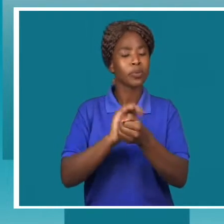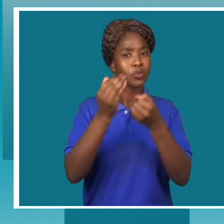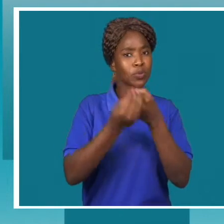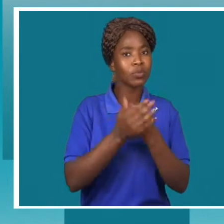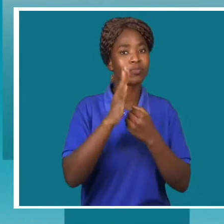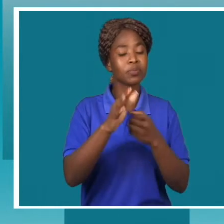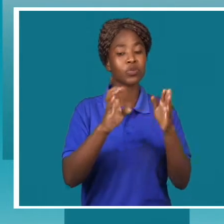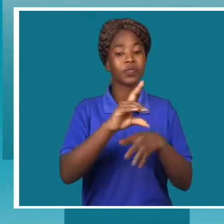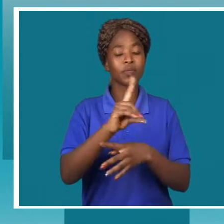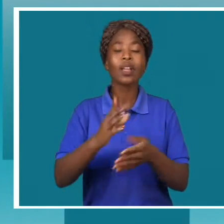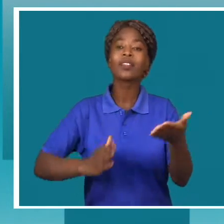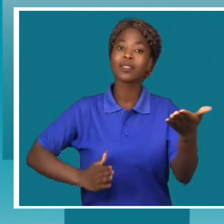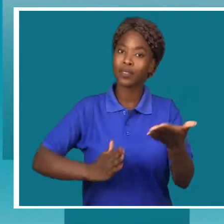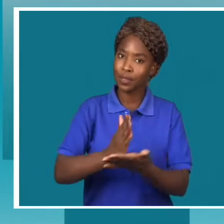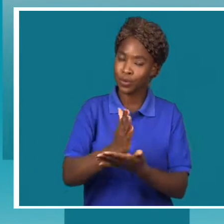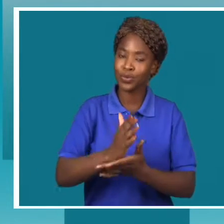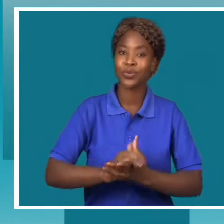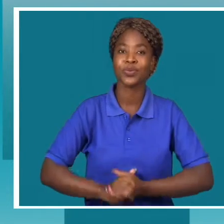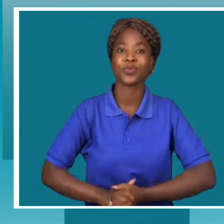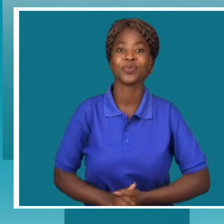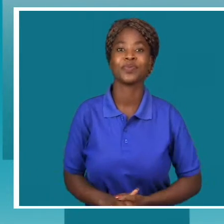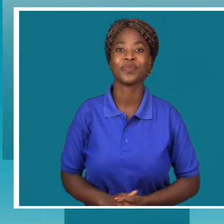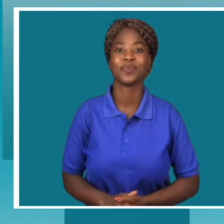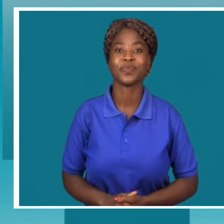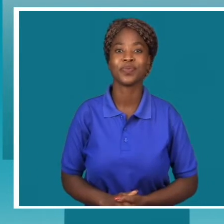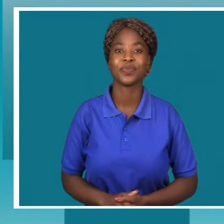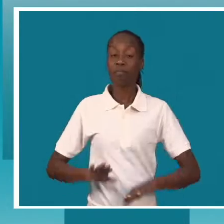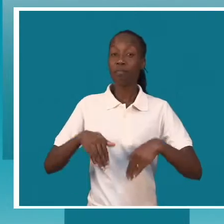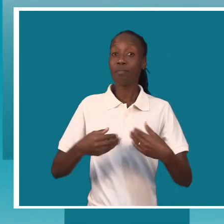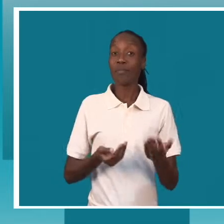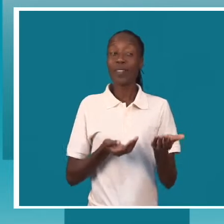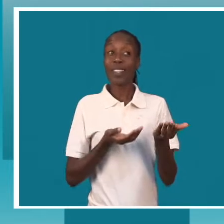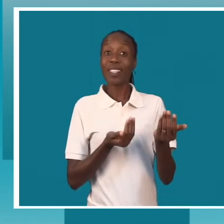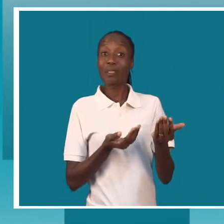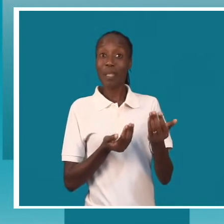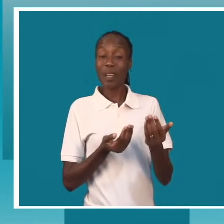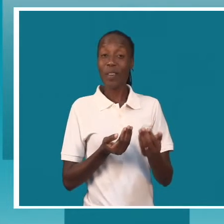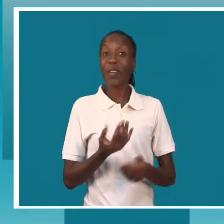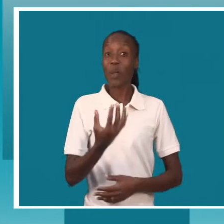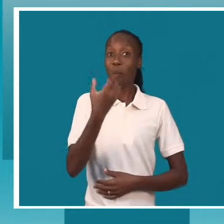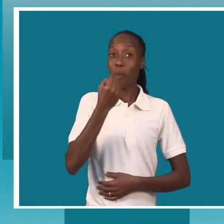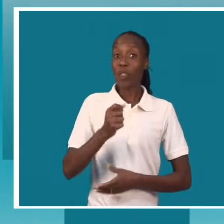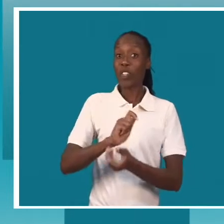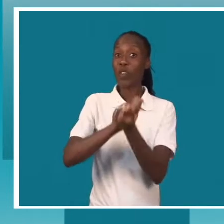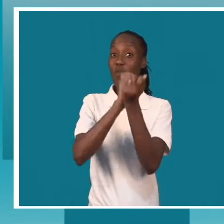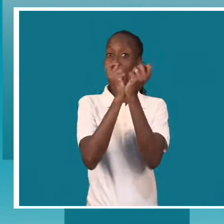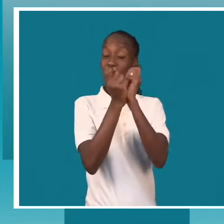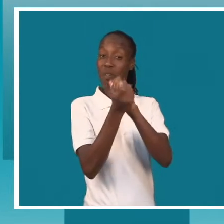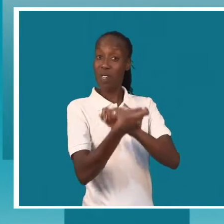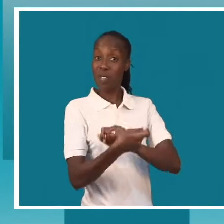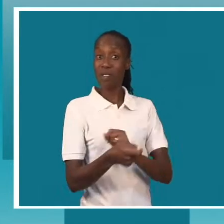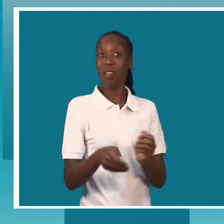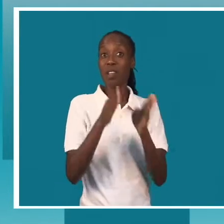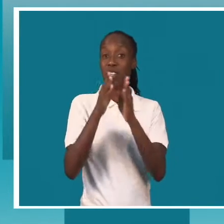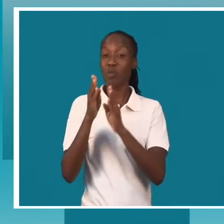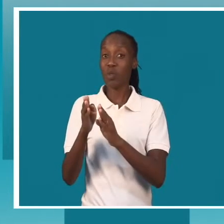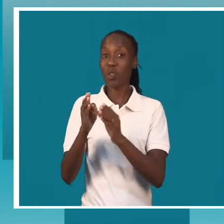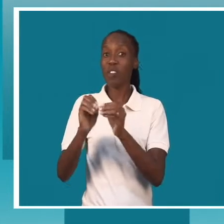na elaboração de políticas que protegem os seus direitos. Espero que haverá mudanças em termos de